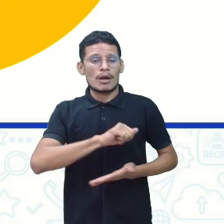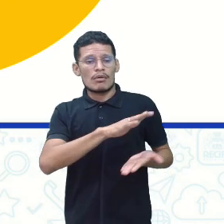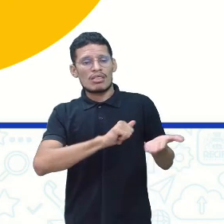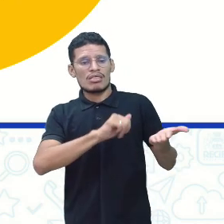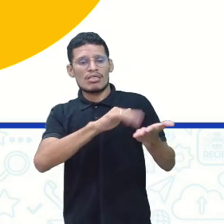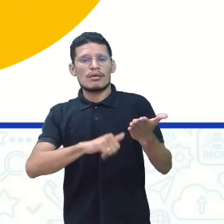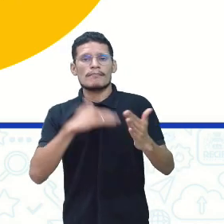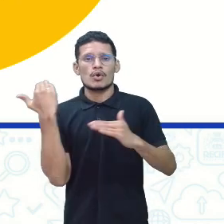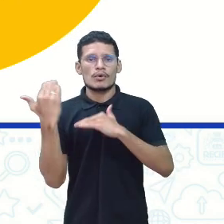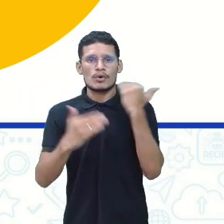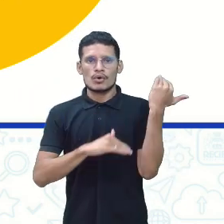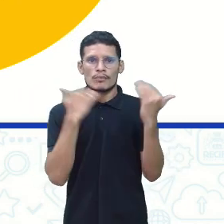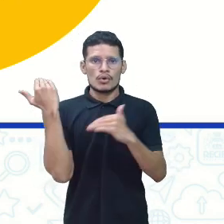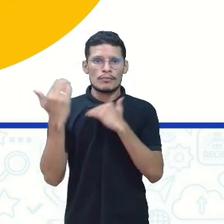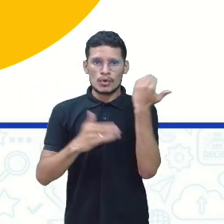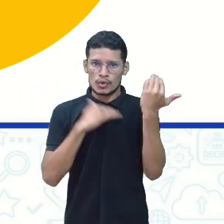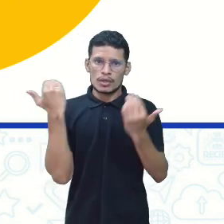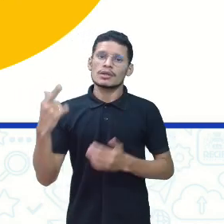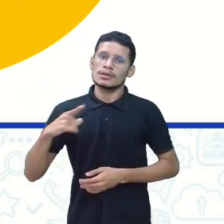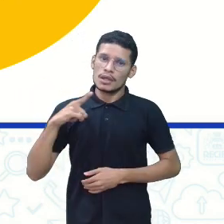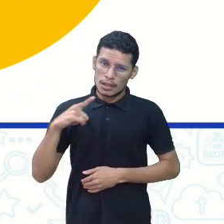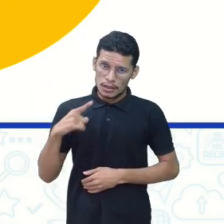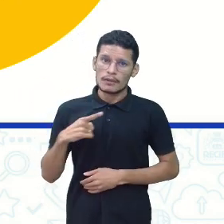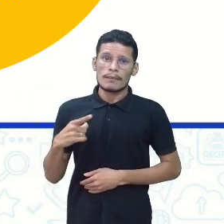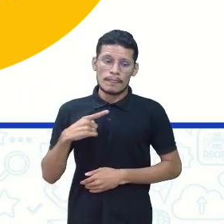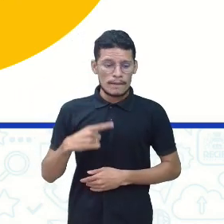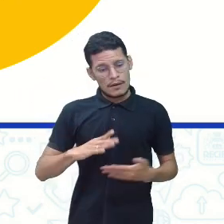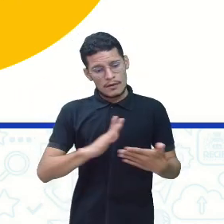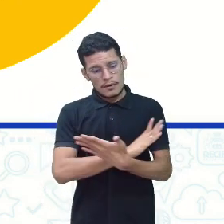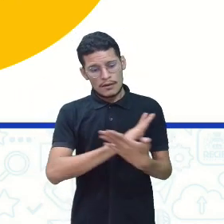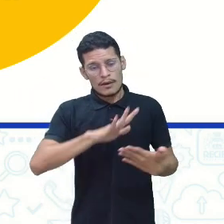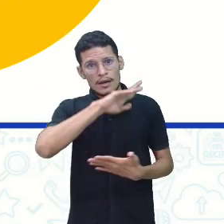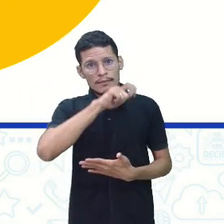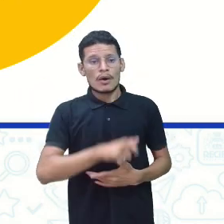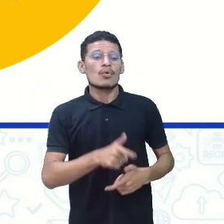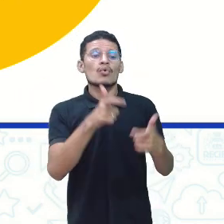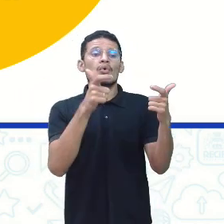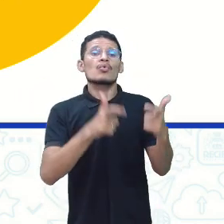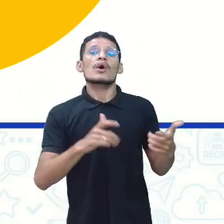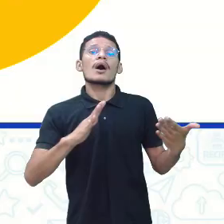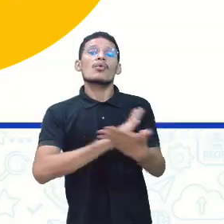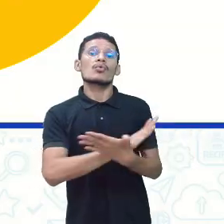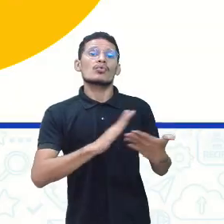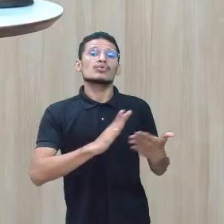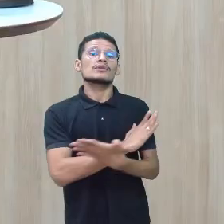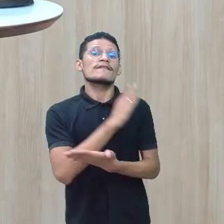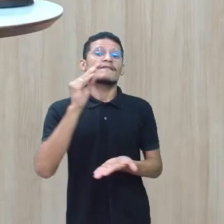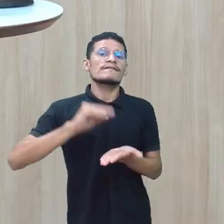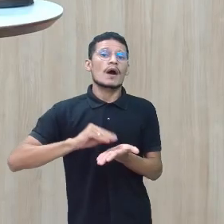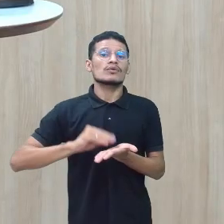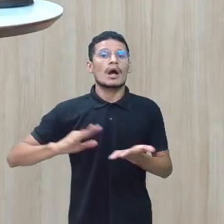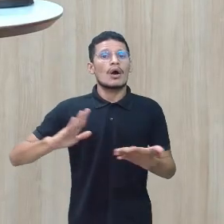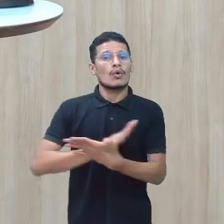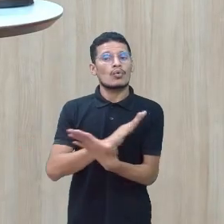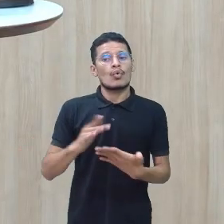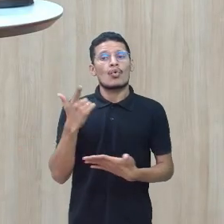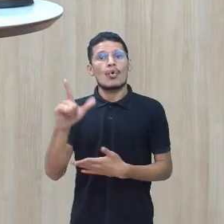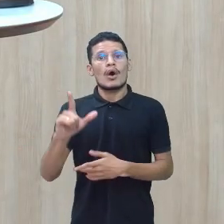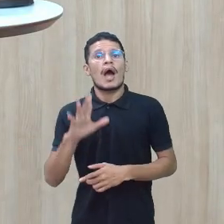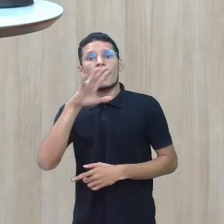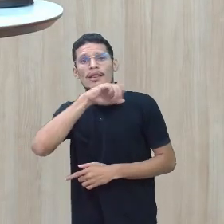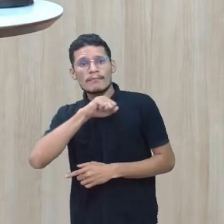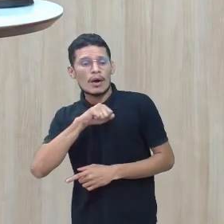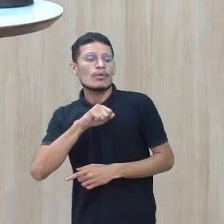As espécies estão se extinguindo. Então, em alguns locais, falta o predador daquela espécie. E